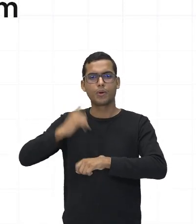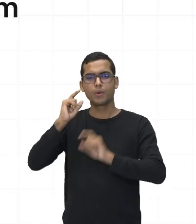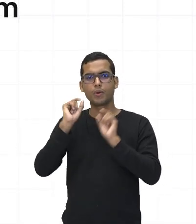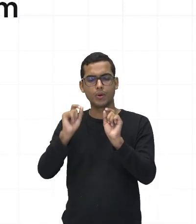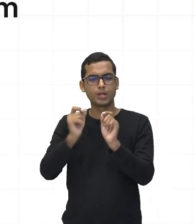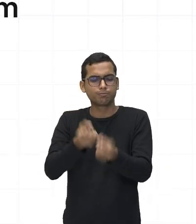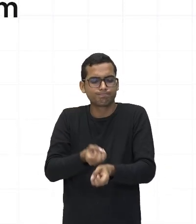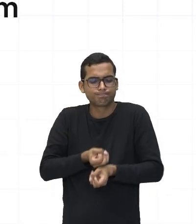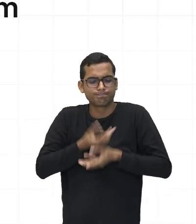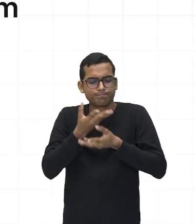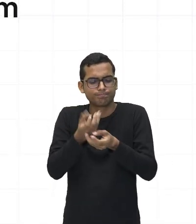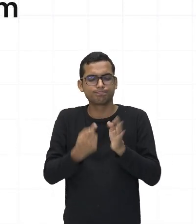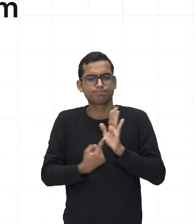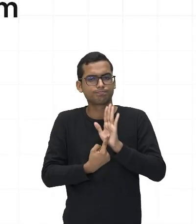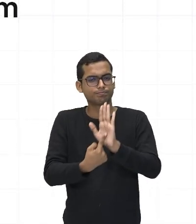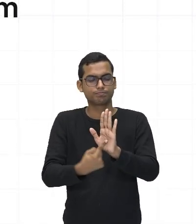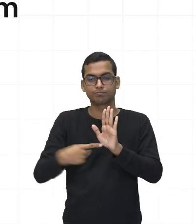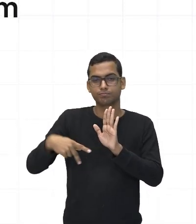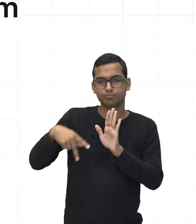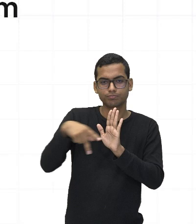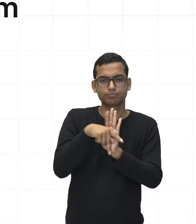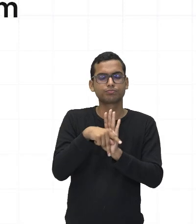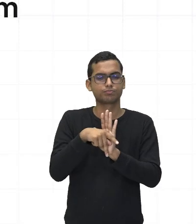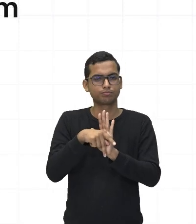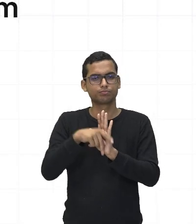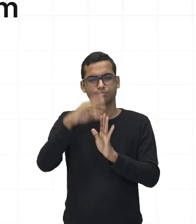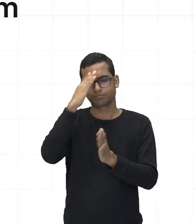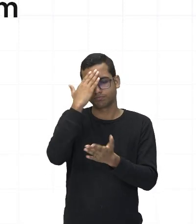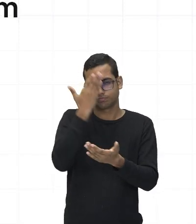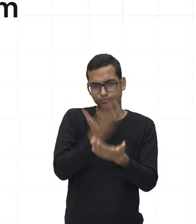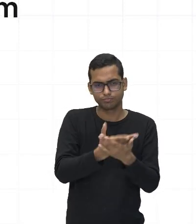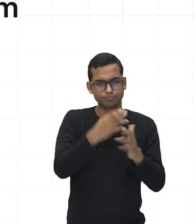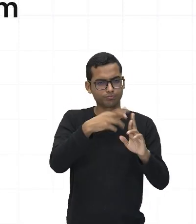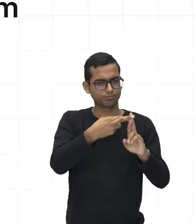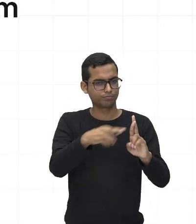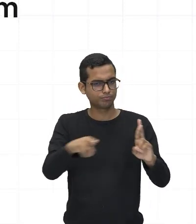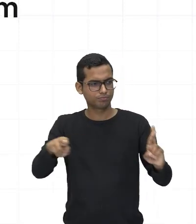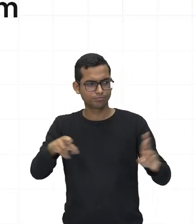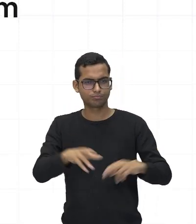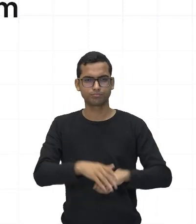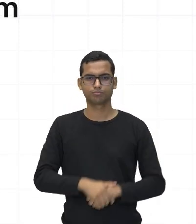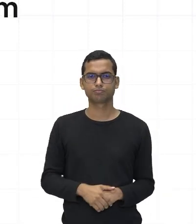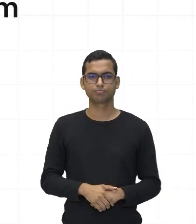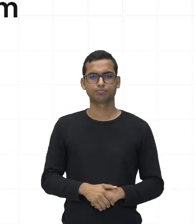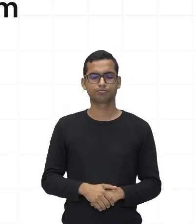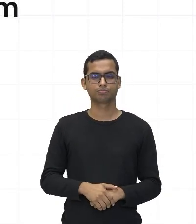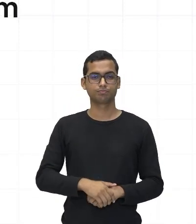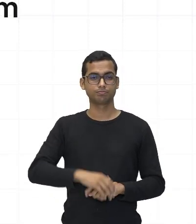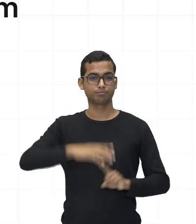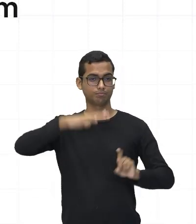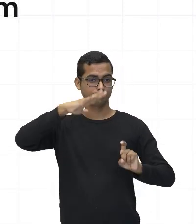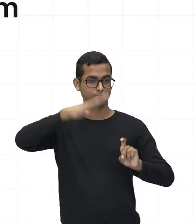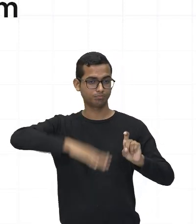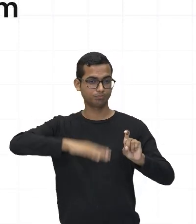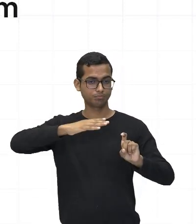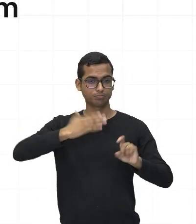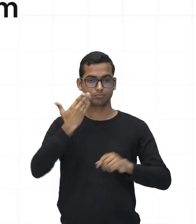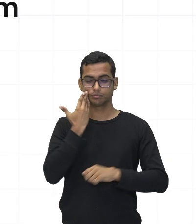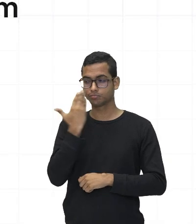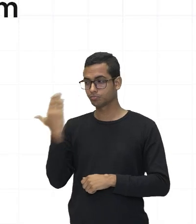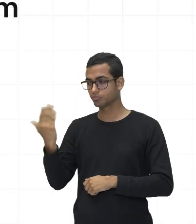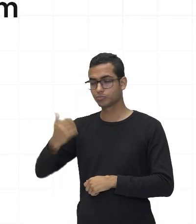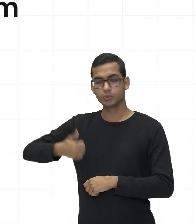crenças. Vamos ver o conceito de mitos. Mito é o primeiro recurso de linguagem